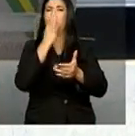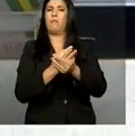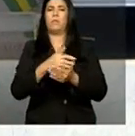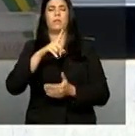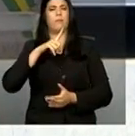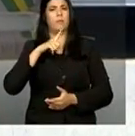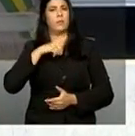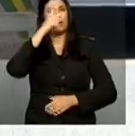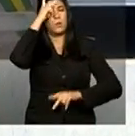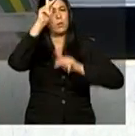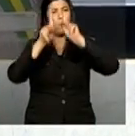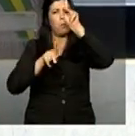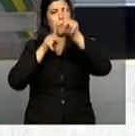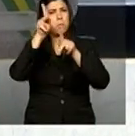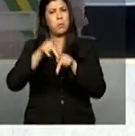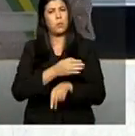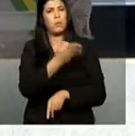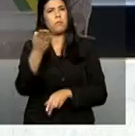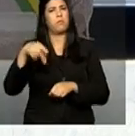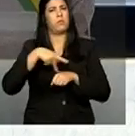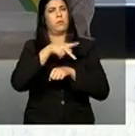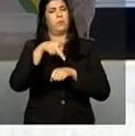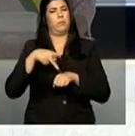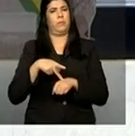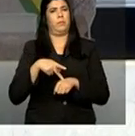temos no povo desse país.